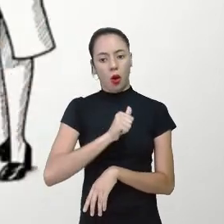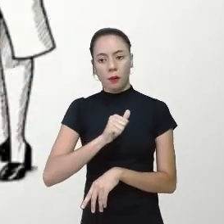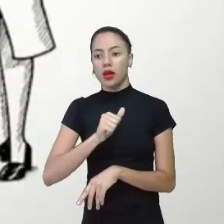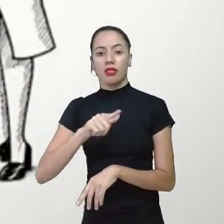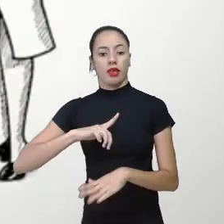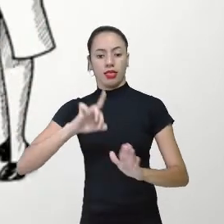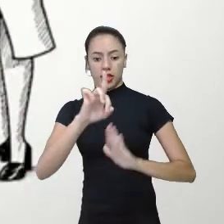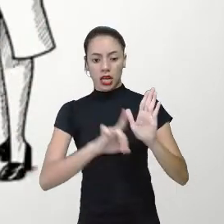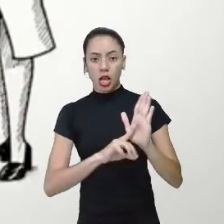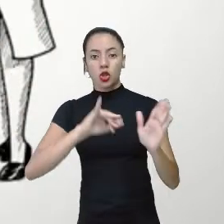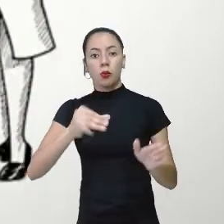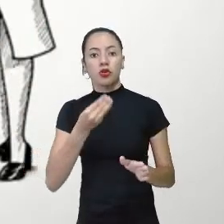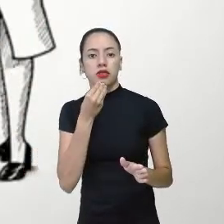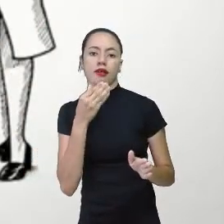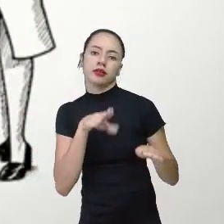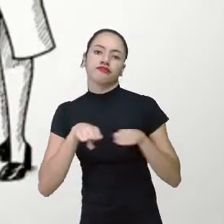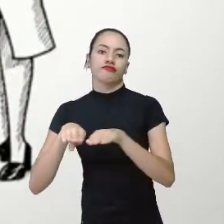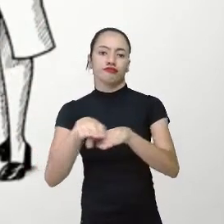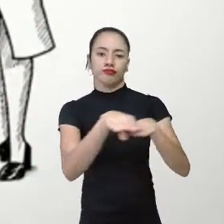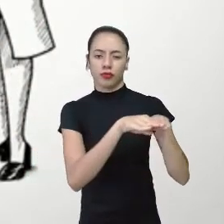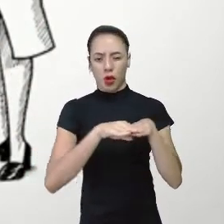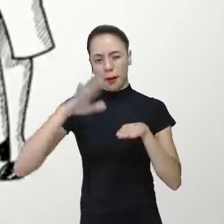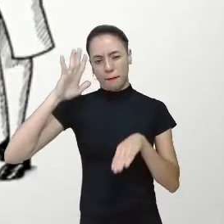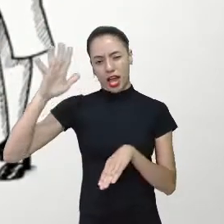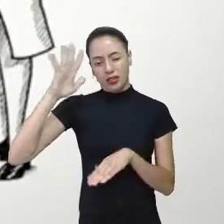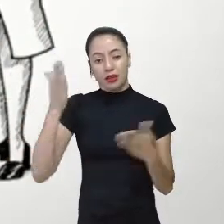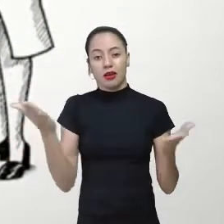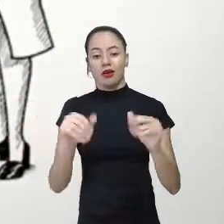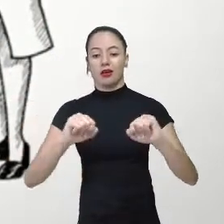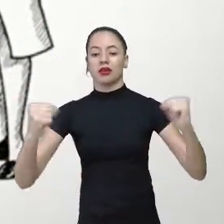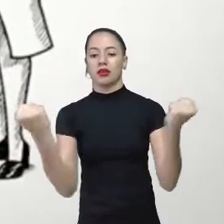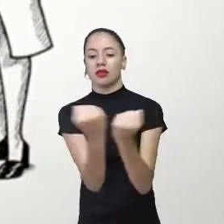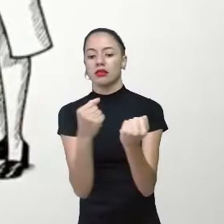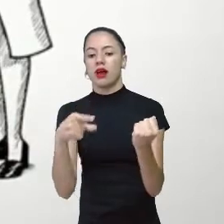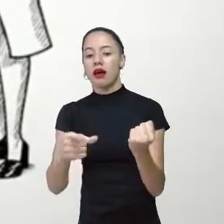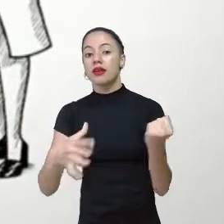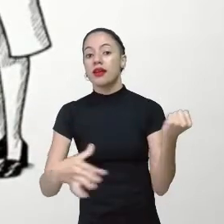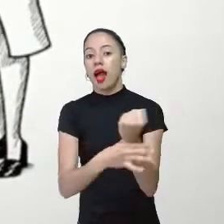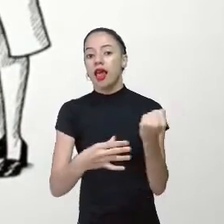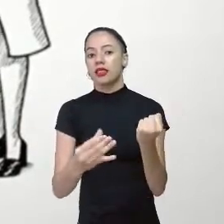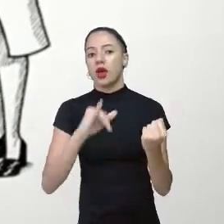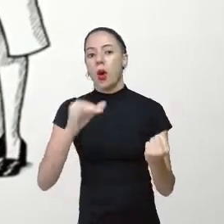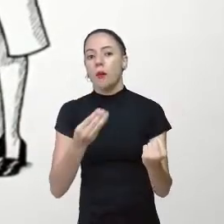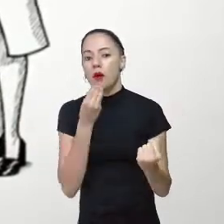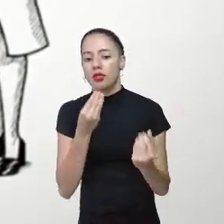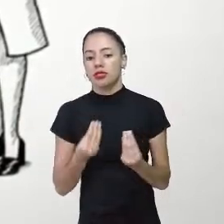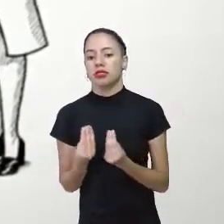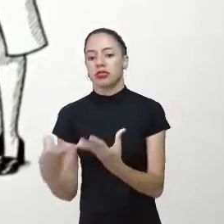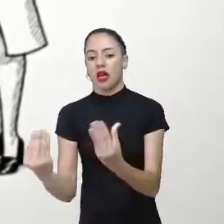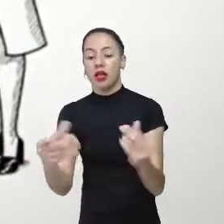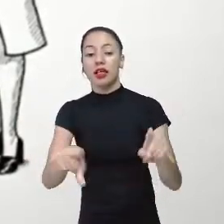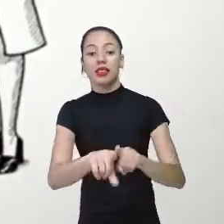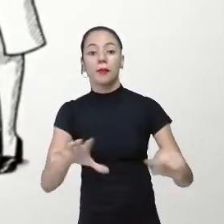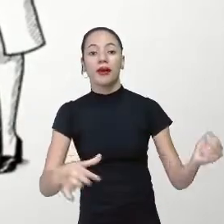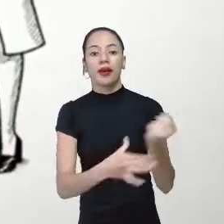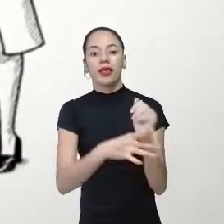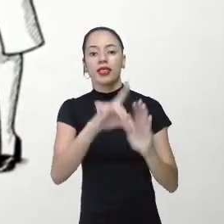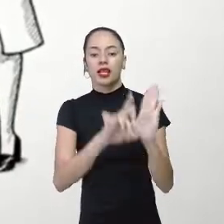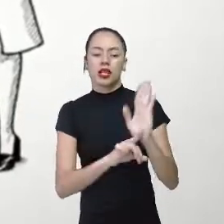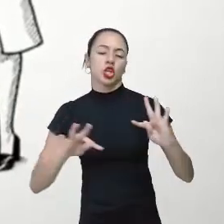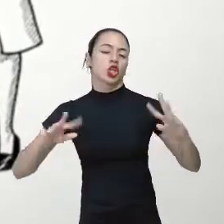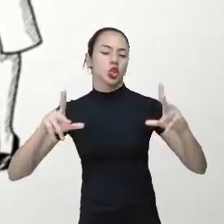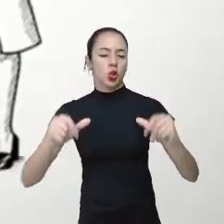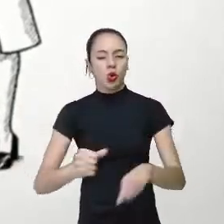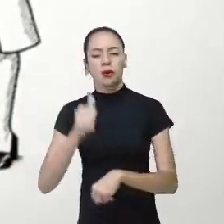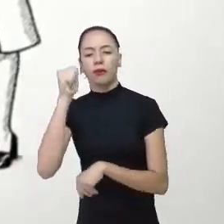direitos e oportunidades. Imagine agora uma sociedade que dá oportunidades e garante os direitos de todas as mulheres e